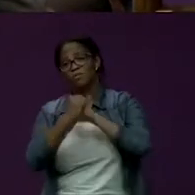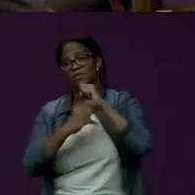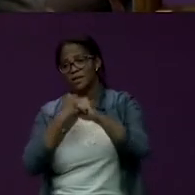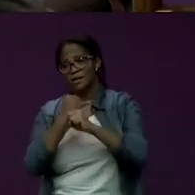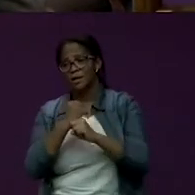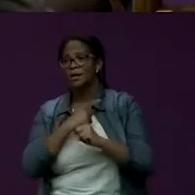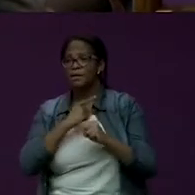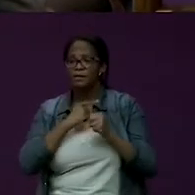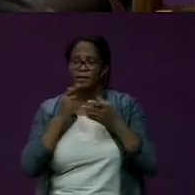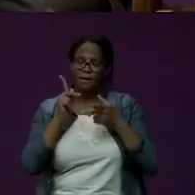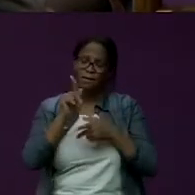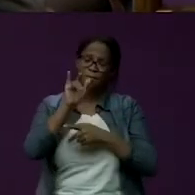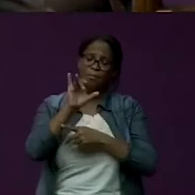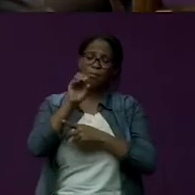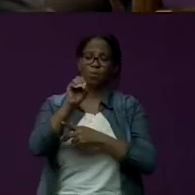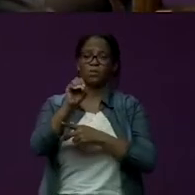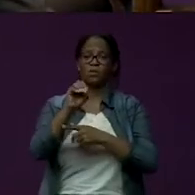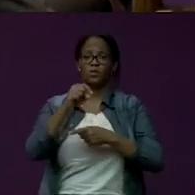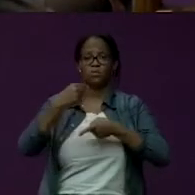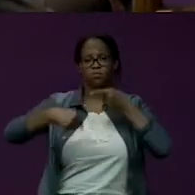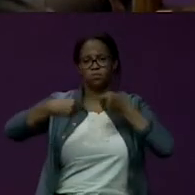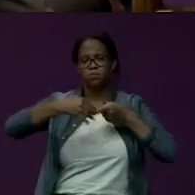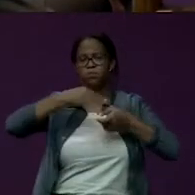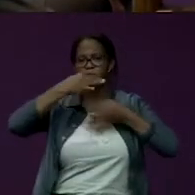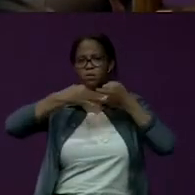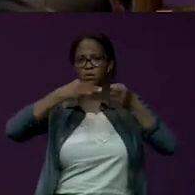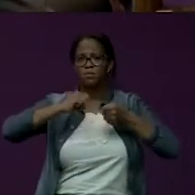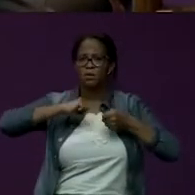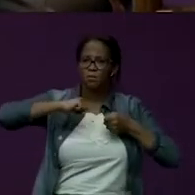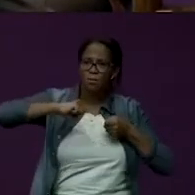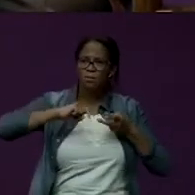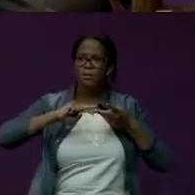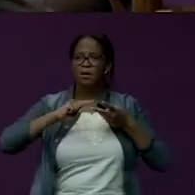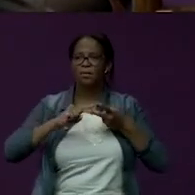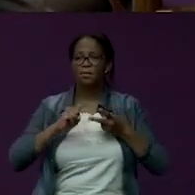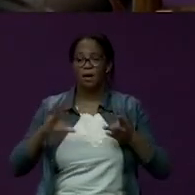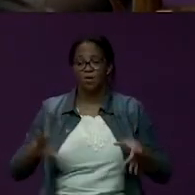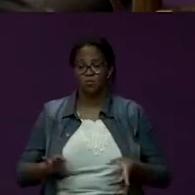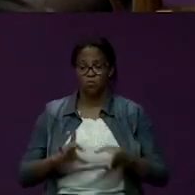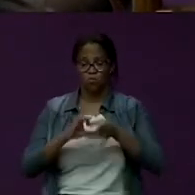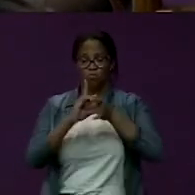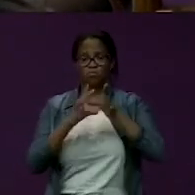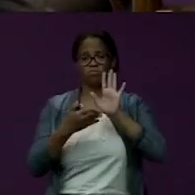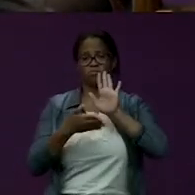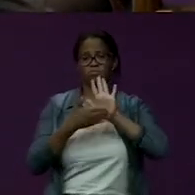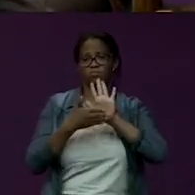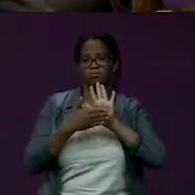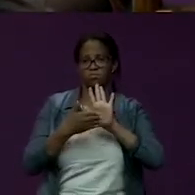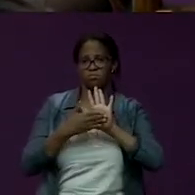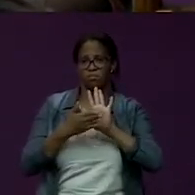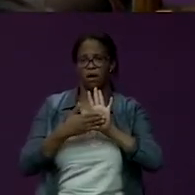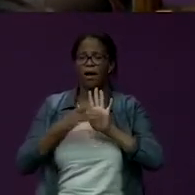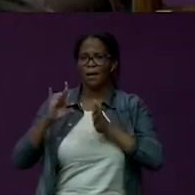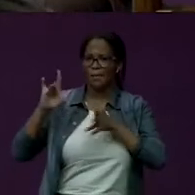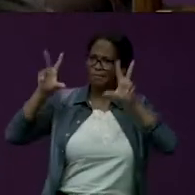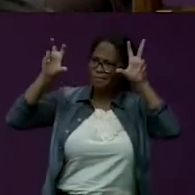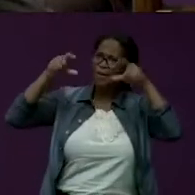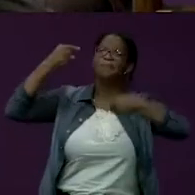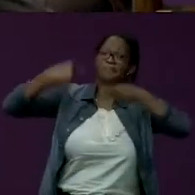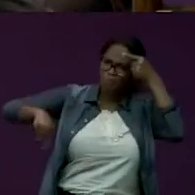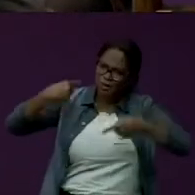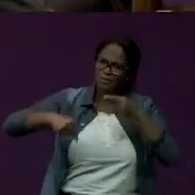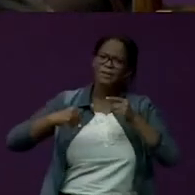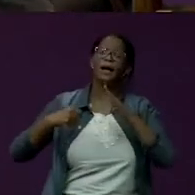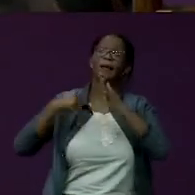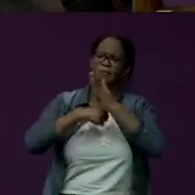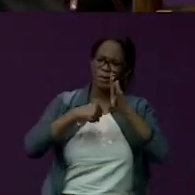que ter espaço público, espaço para defender as ideias, para unificar propostas, para polemizar e brigar, se tiver que